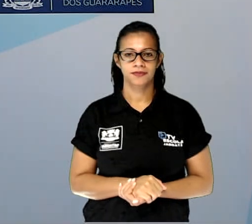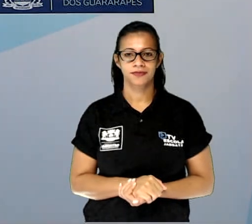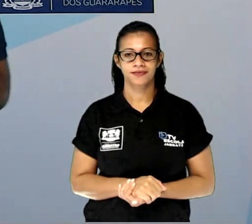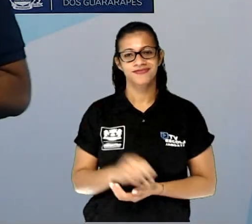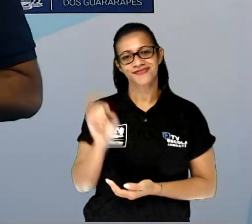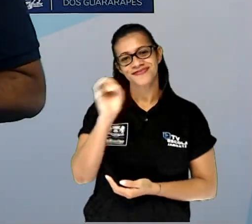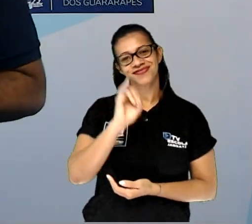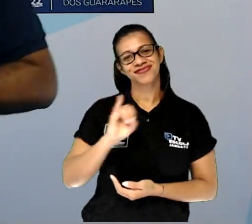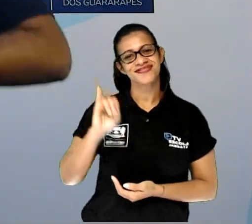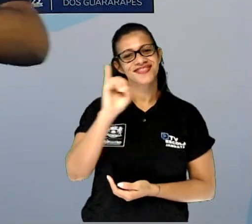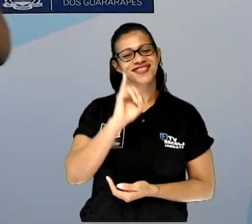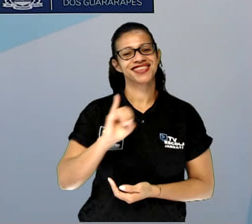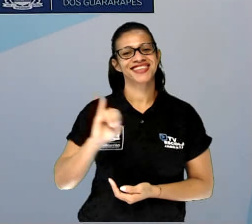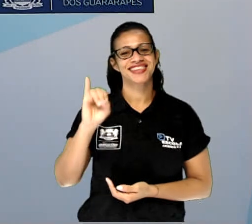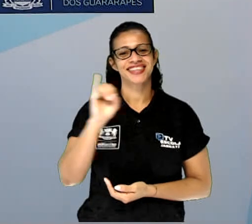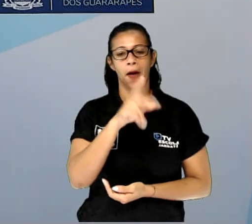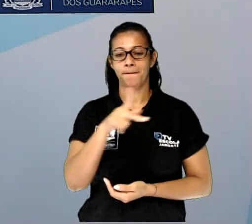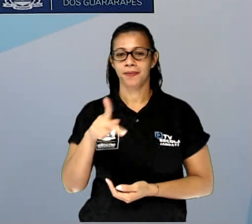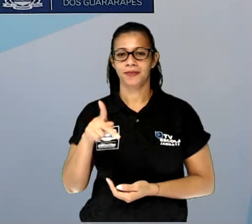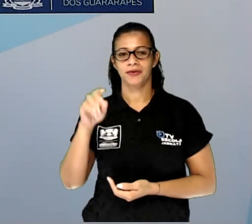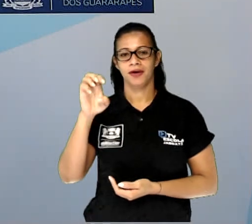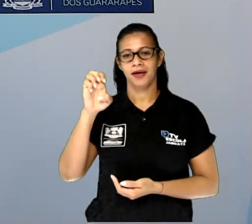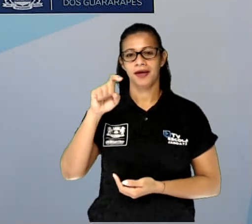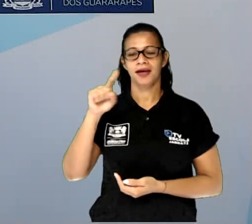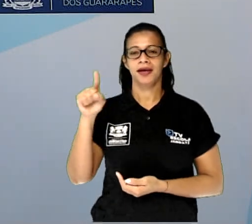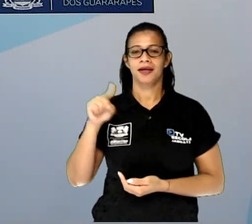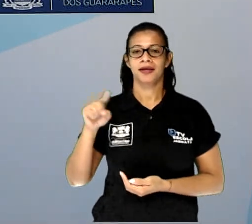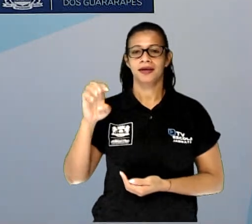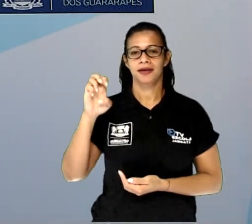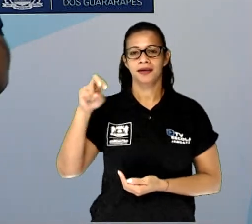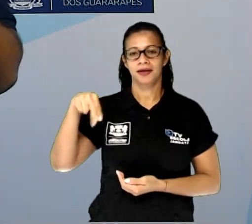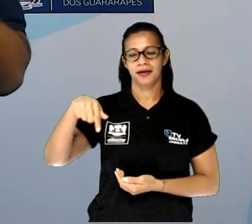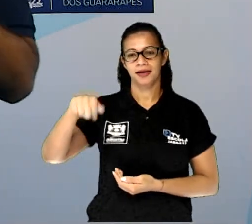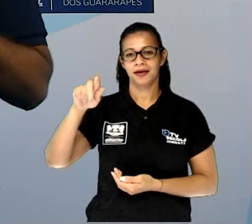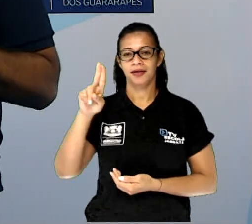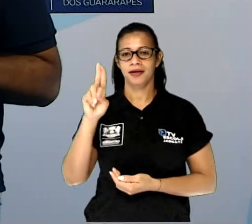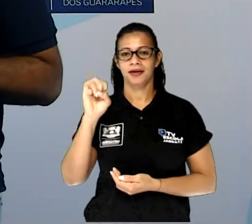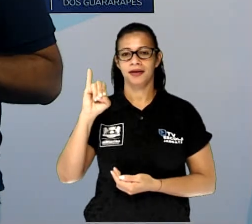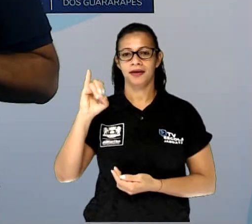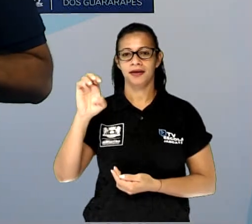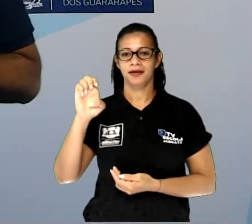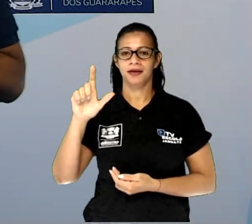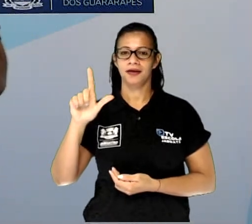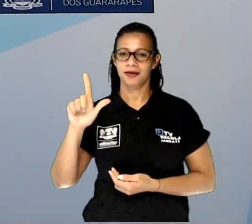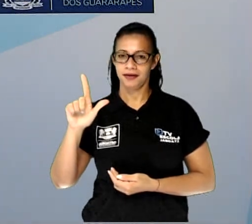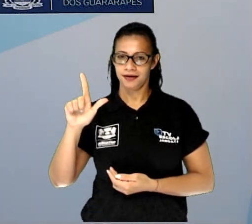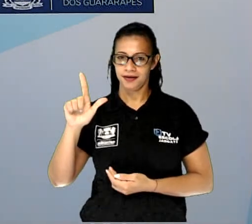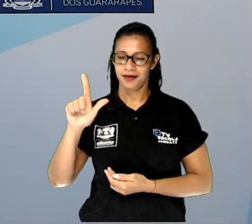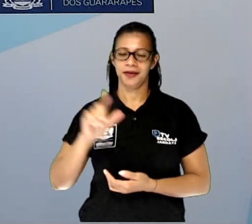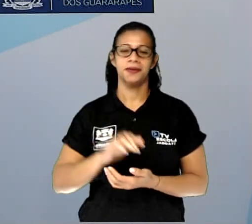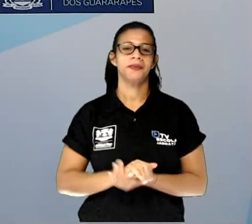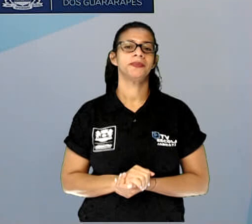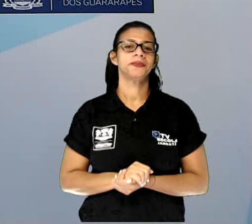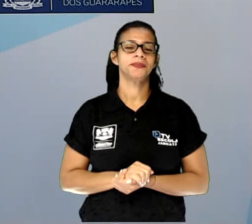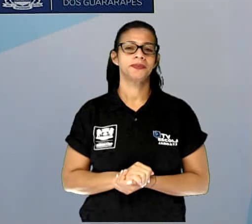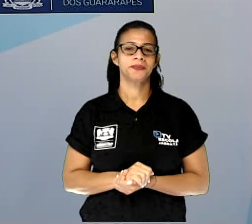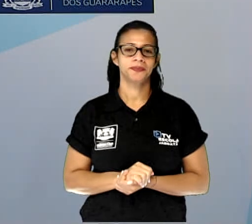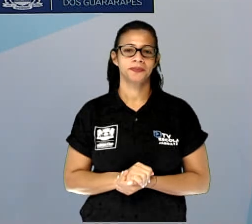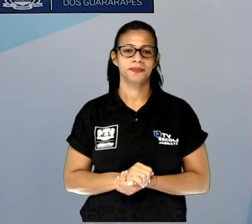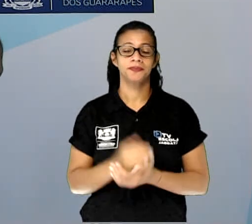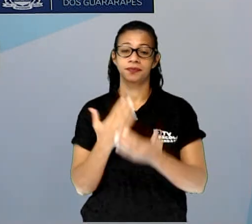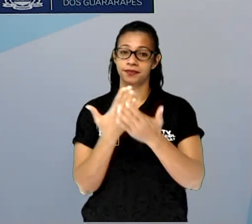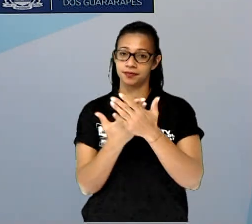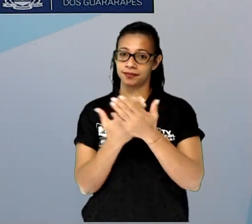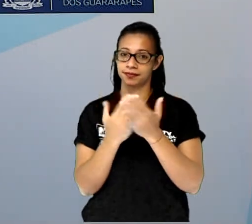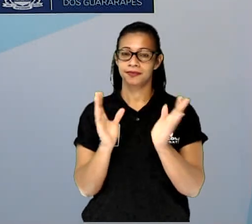Alô, meu povo! Professor Ezequiel Santos na sua tela e na sua TV Escola Jaboatão. Na aula de hoje,